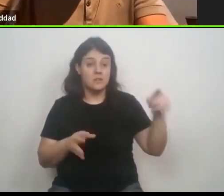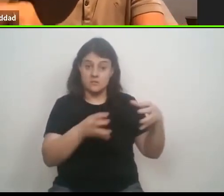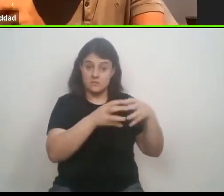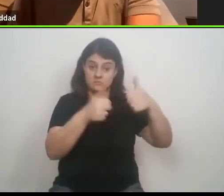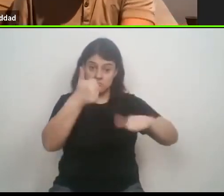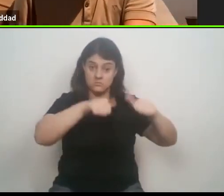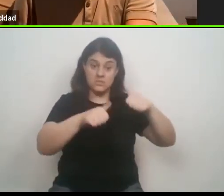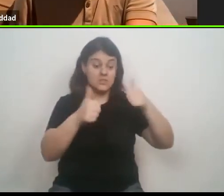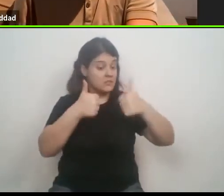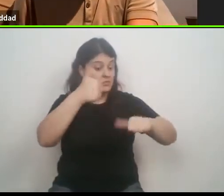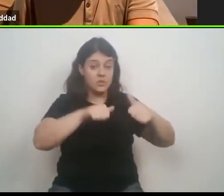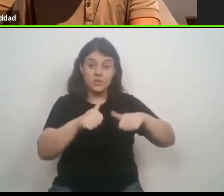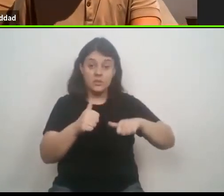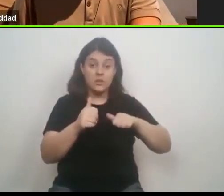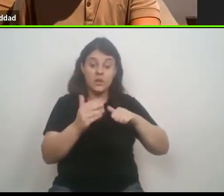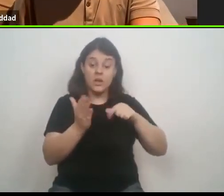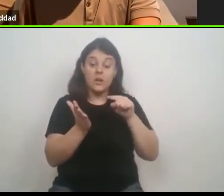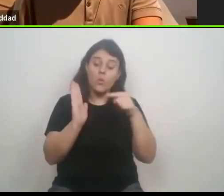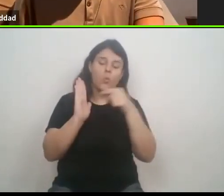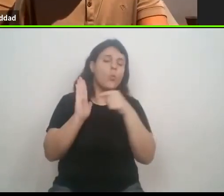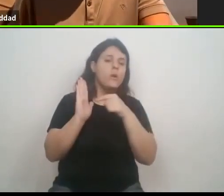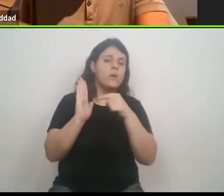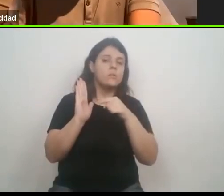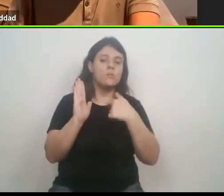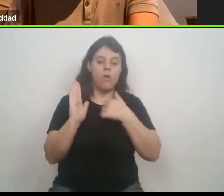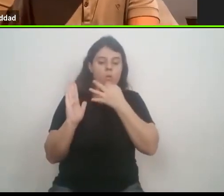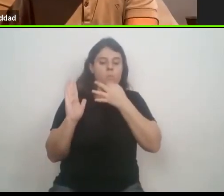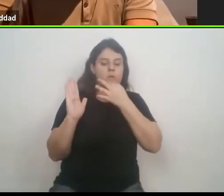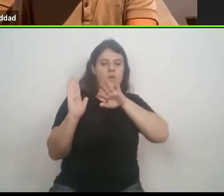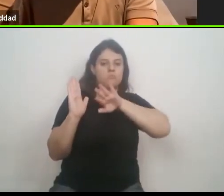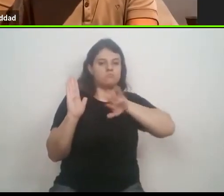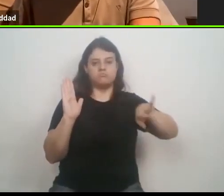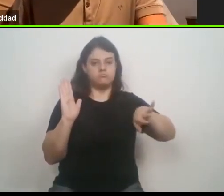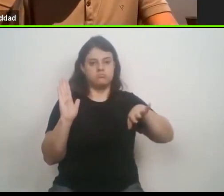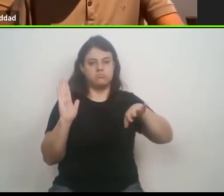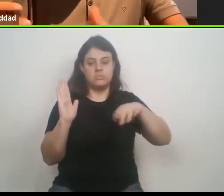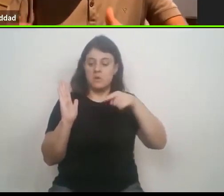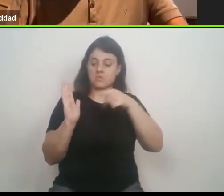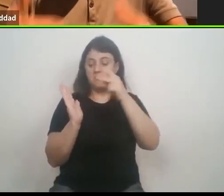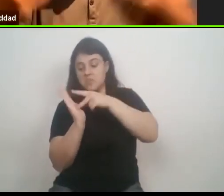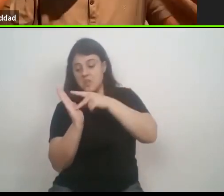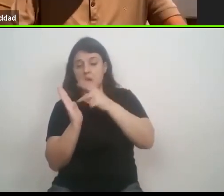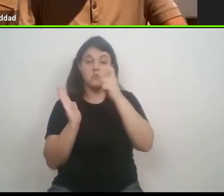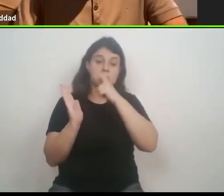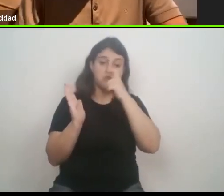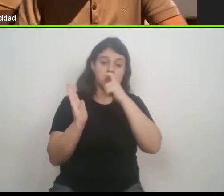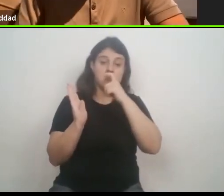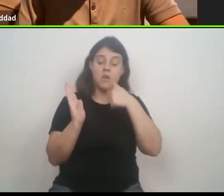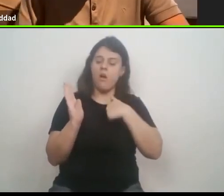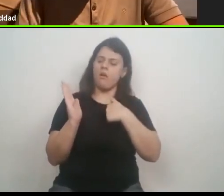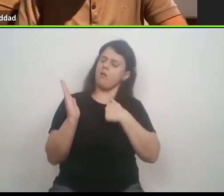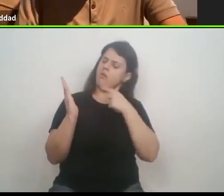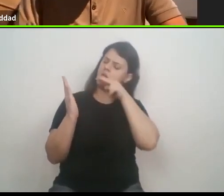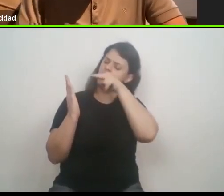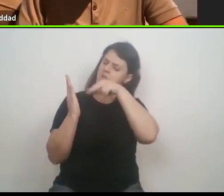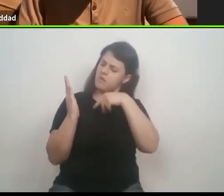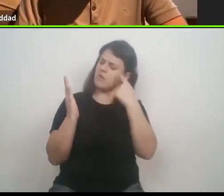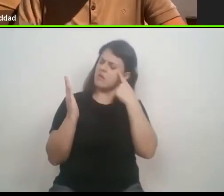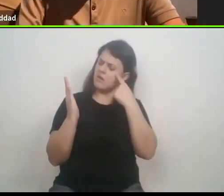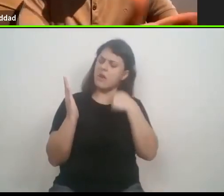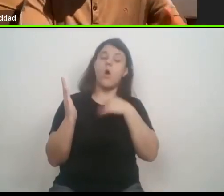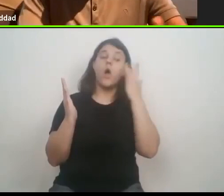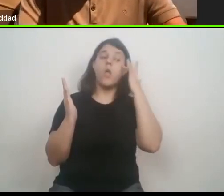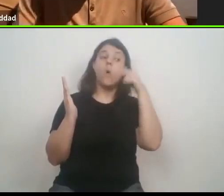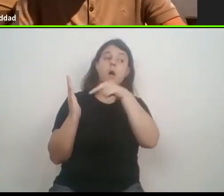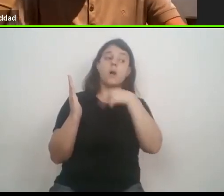tem que checar o fato. Se é verdade, se é mentira. E não querer ser intérprete do fato, que isso não é o papel